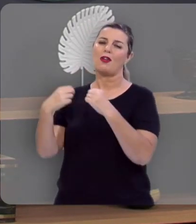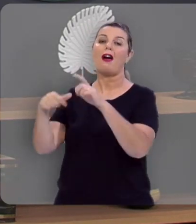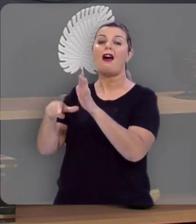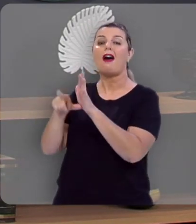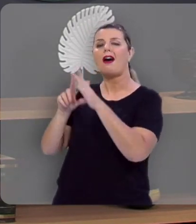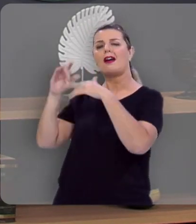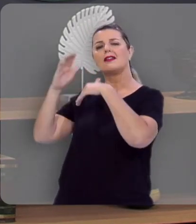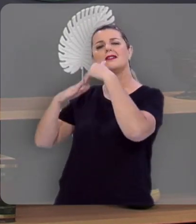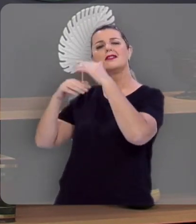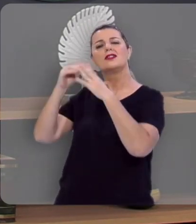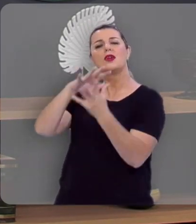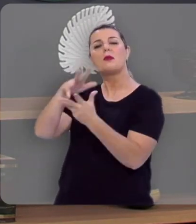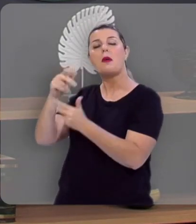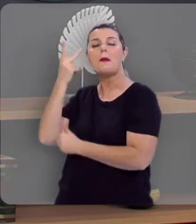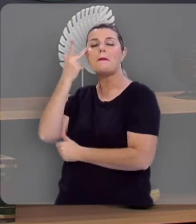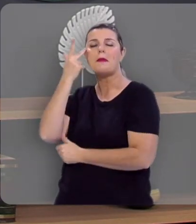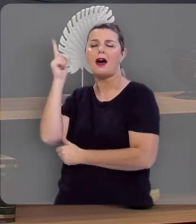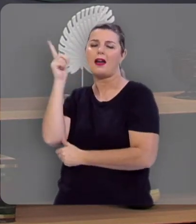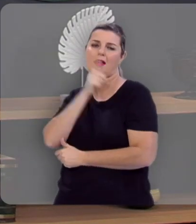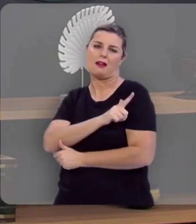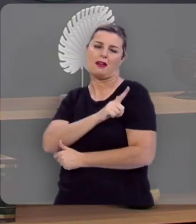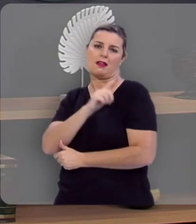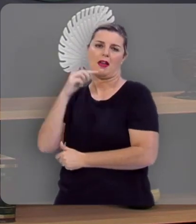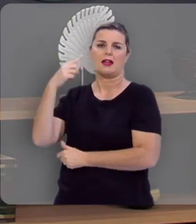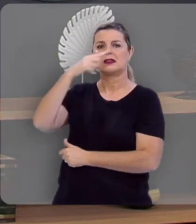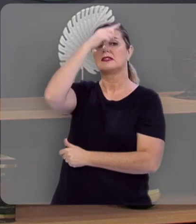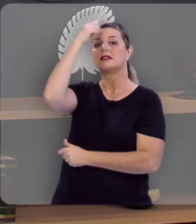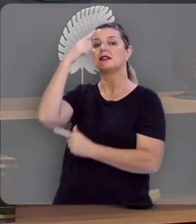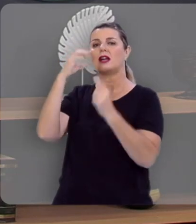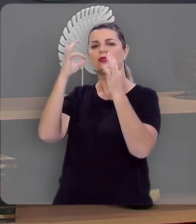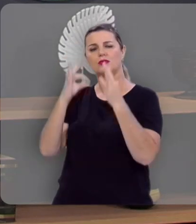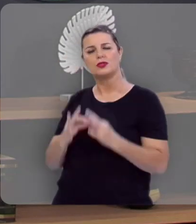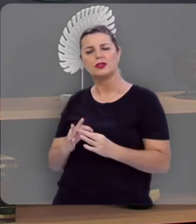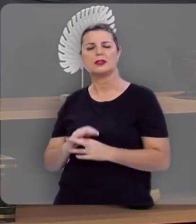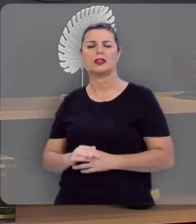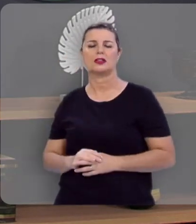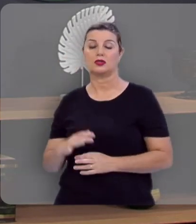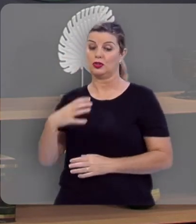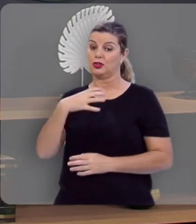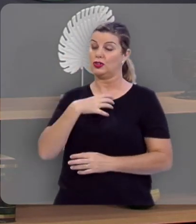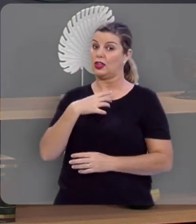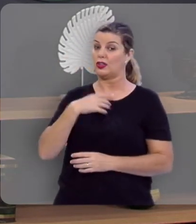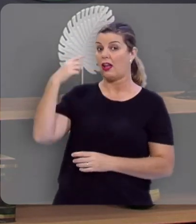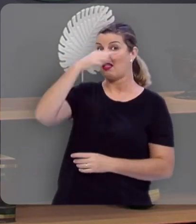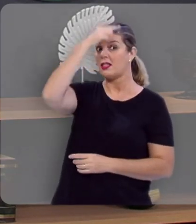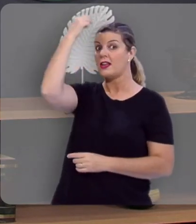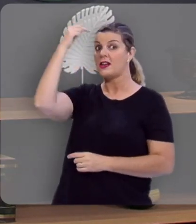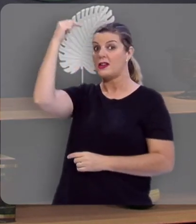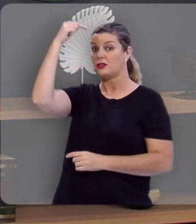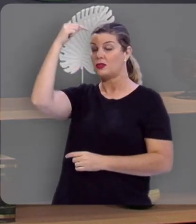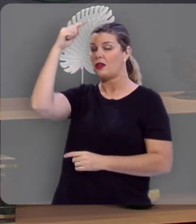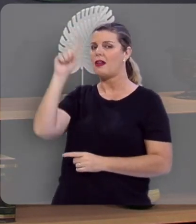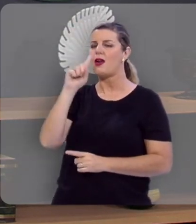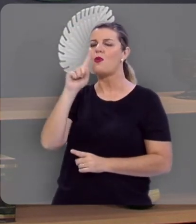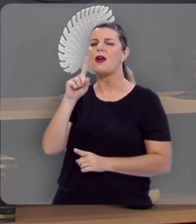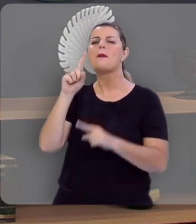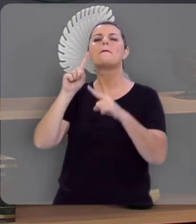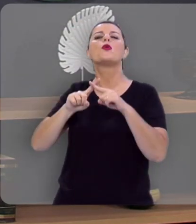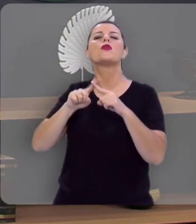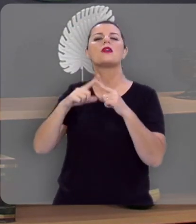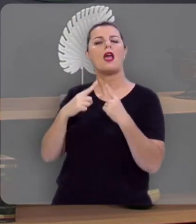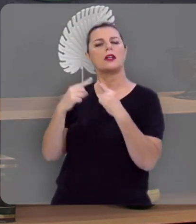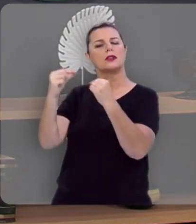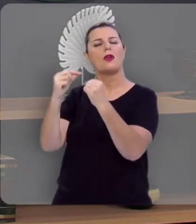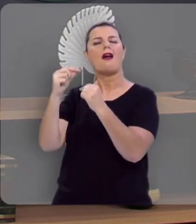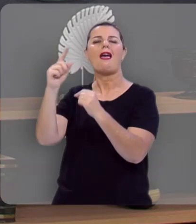da fundação do mundo para sermos santos e irrepreensíveis, de tal maneira que a santidade não é a causa da